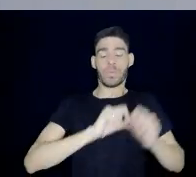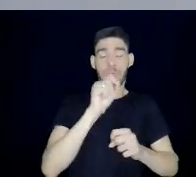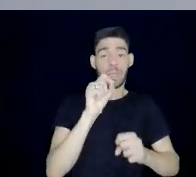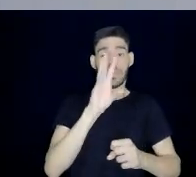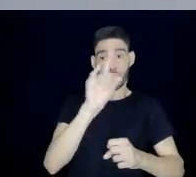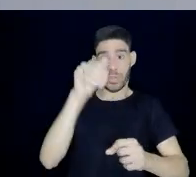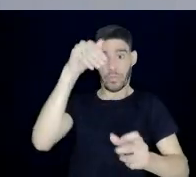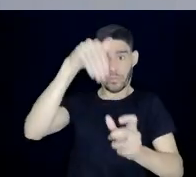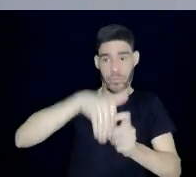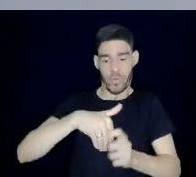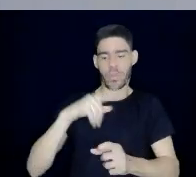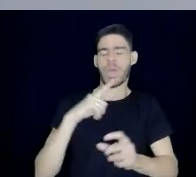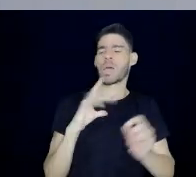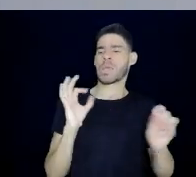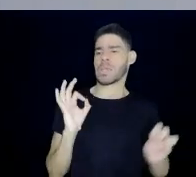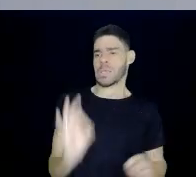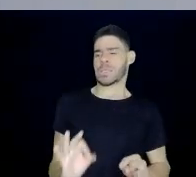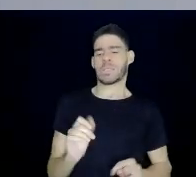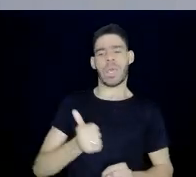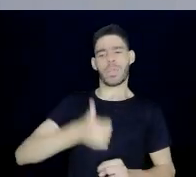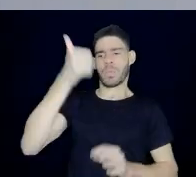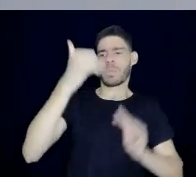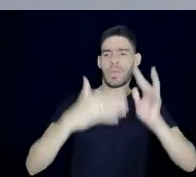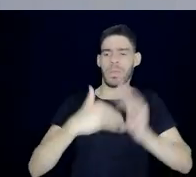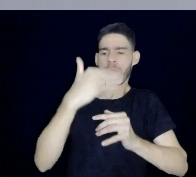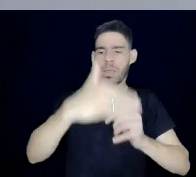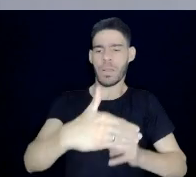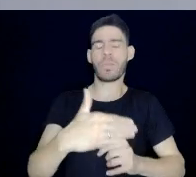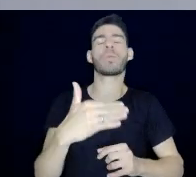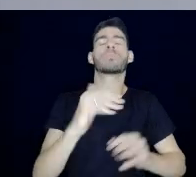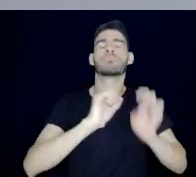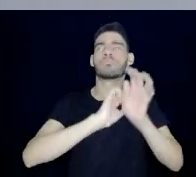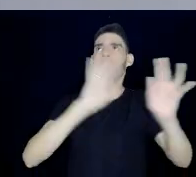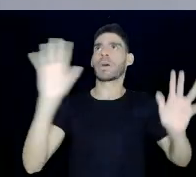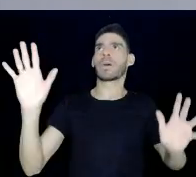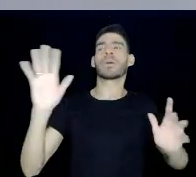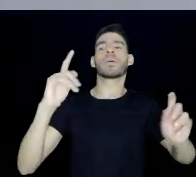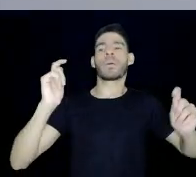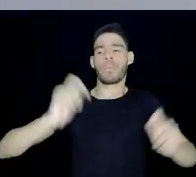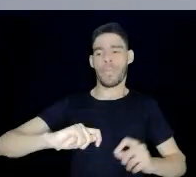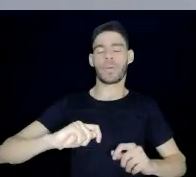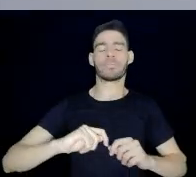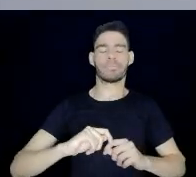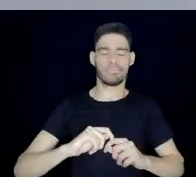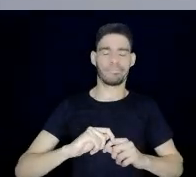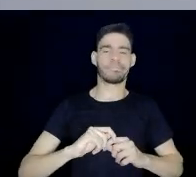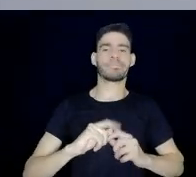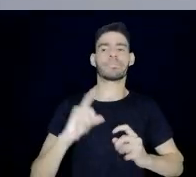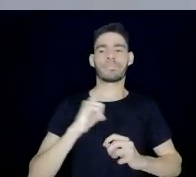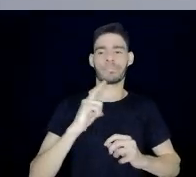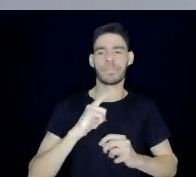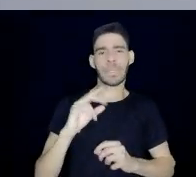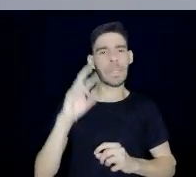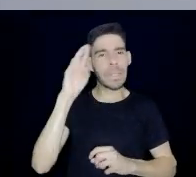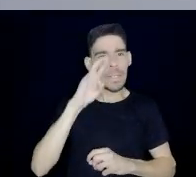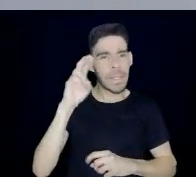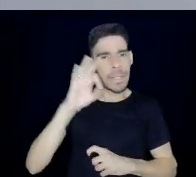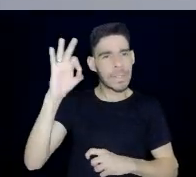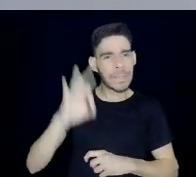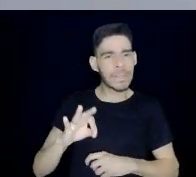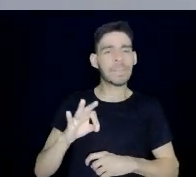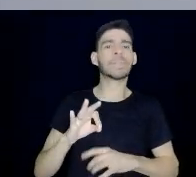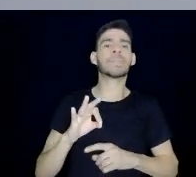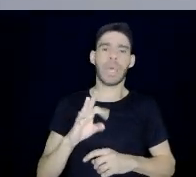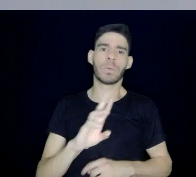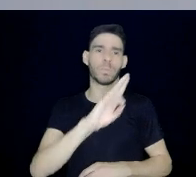do voto tudo transcorra da melhor maneira possível, da maneira mais transparente possível, com o máximo de rastreabilidade